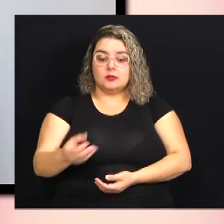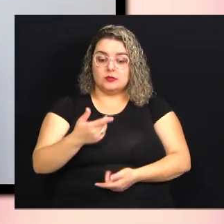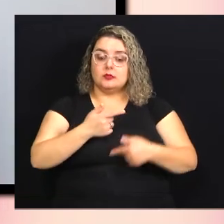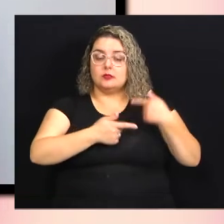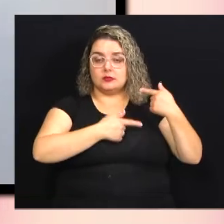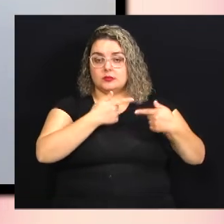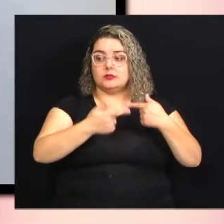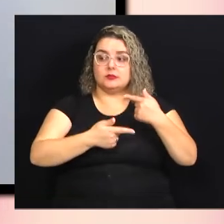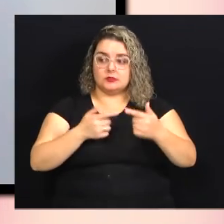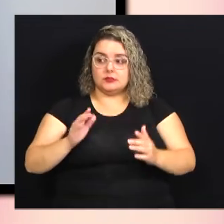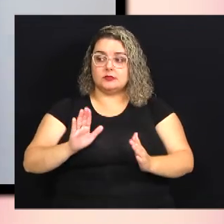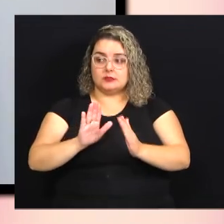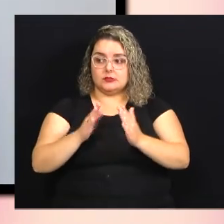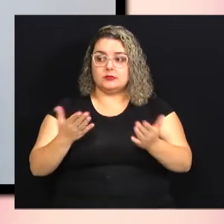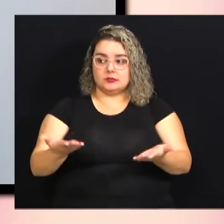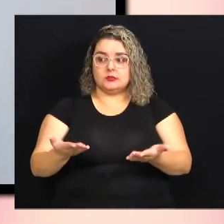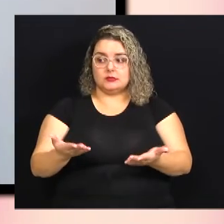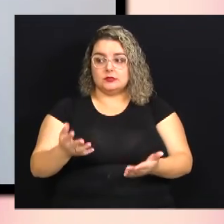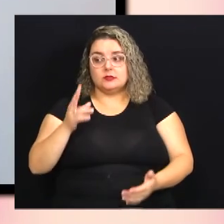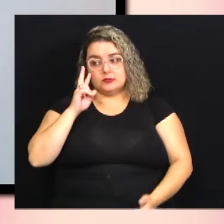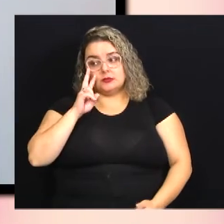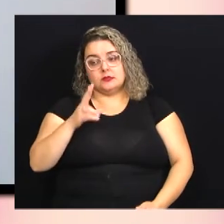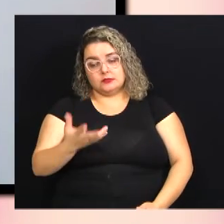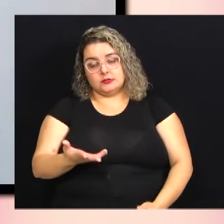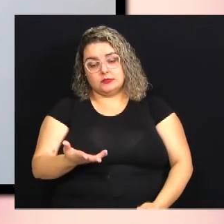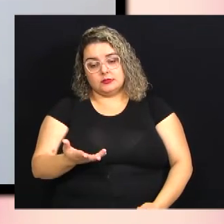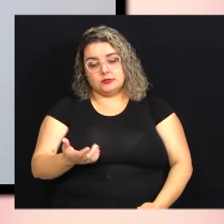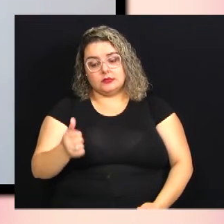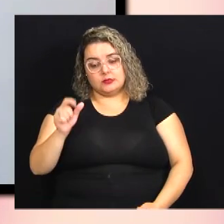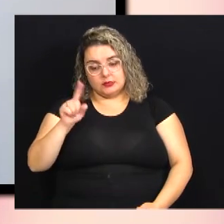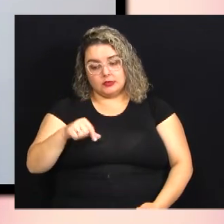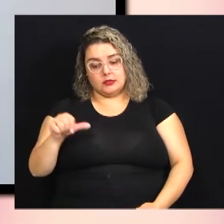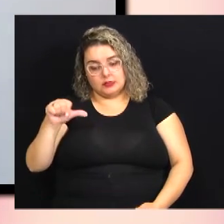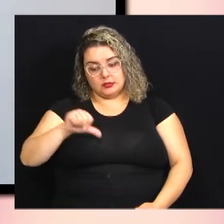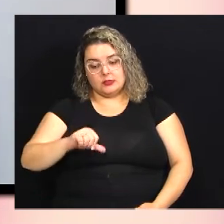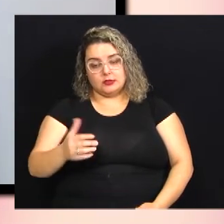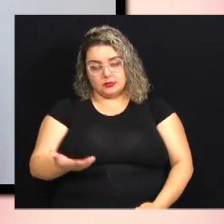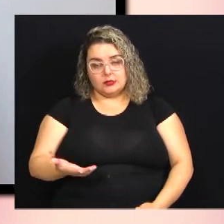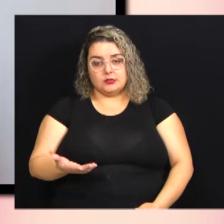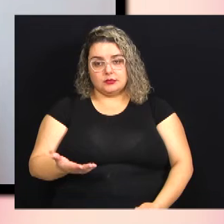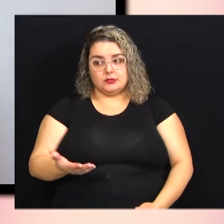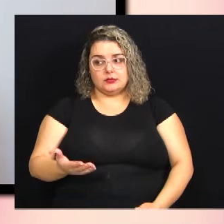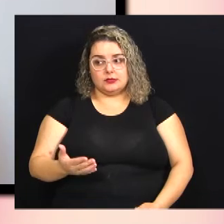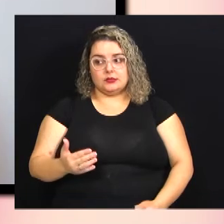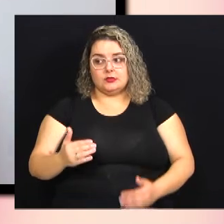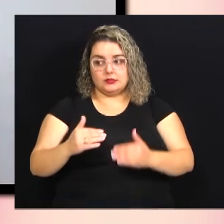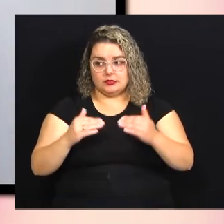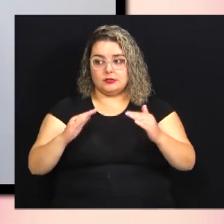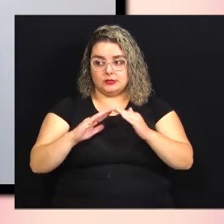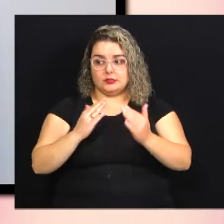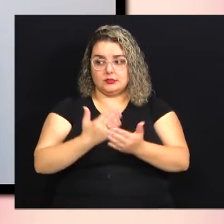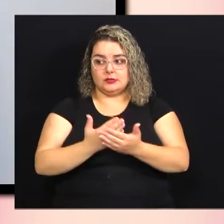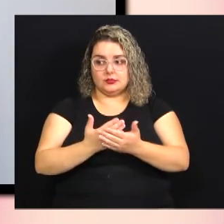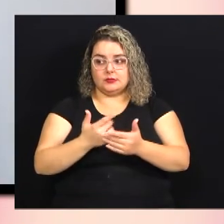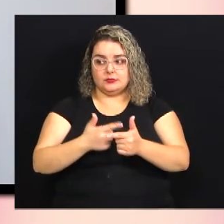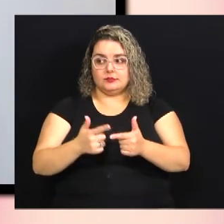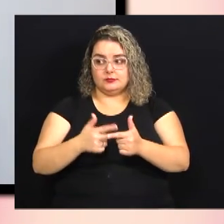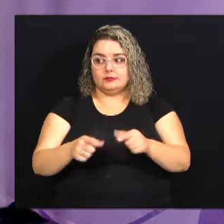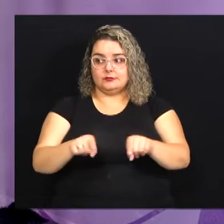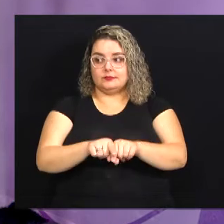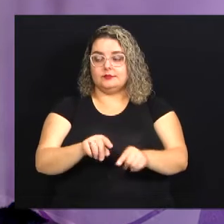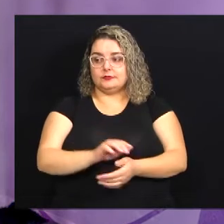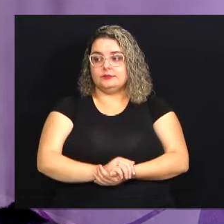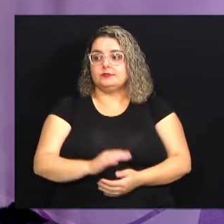nova geração está enfrentando e a gente está vendo que, a nível escolar, temos um pouco de problema